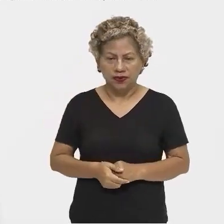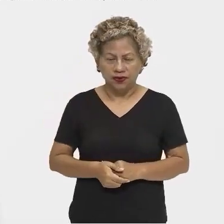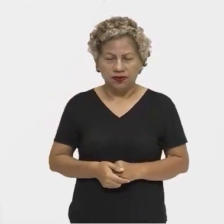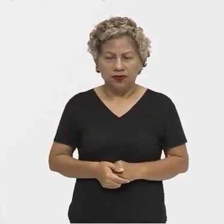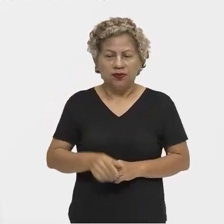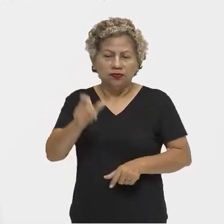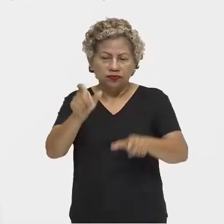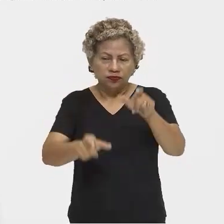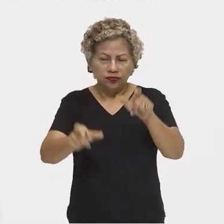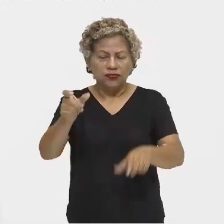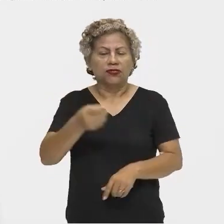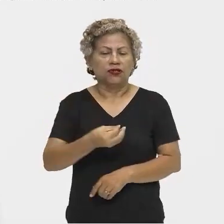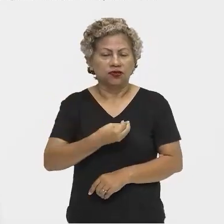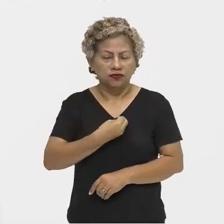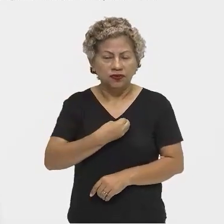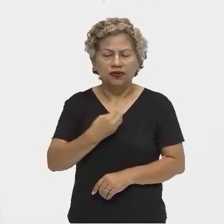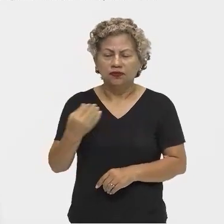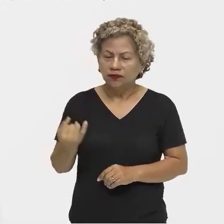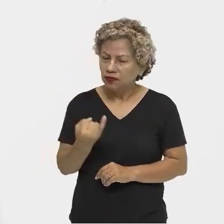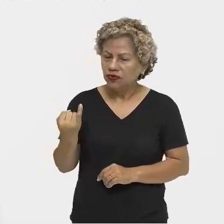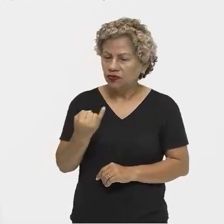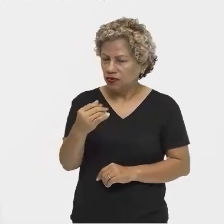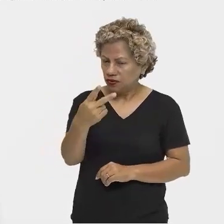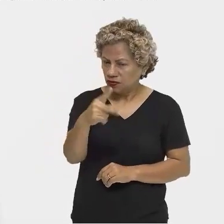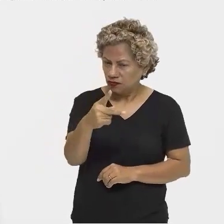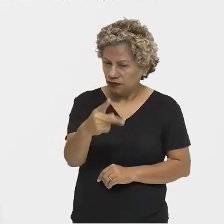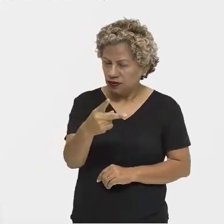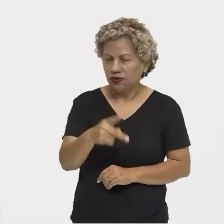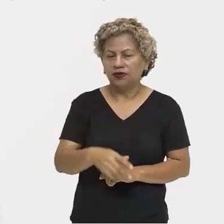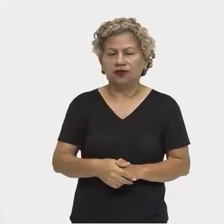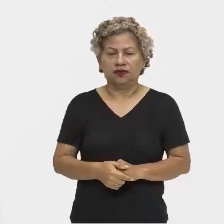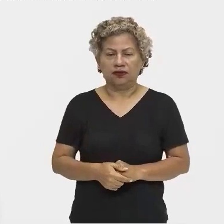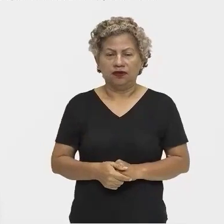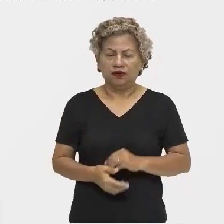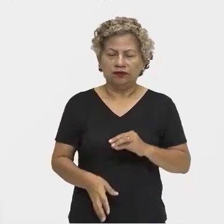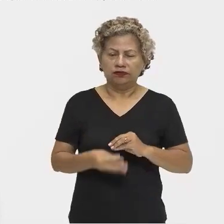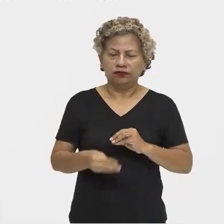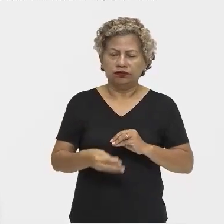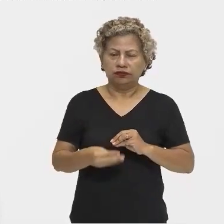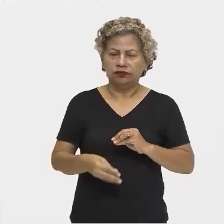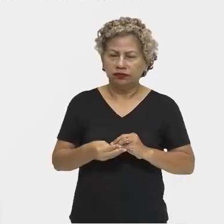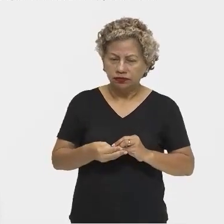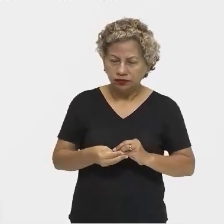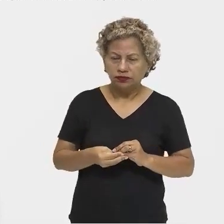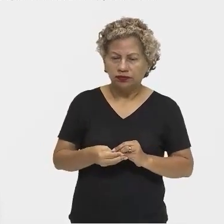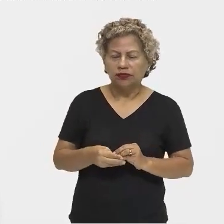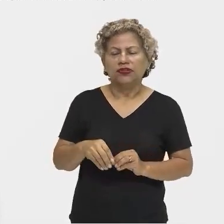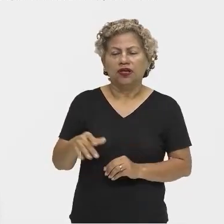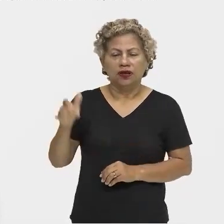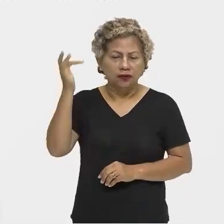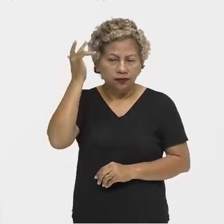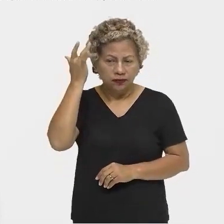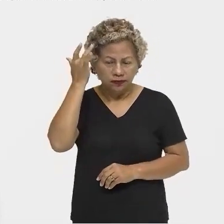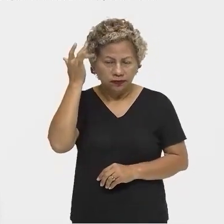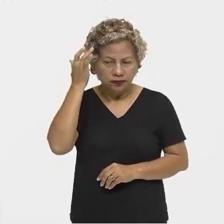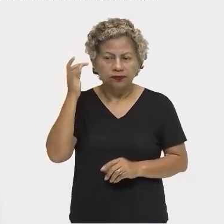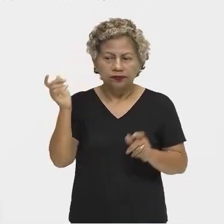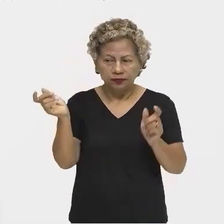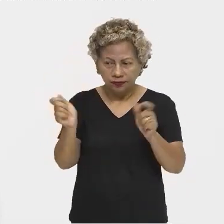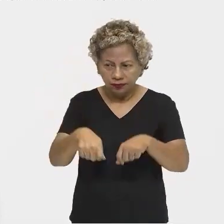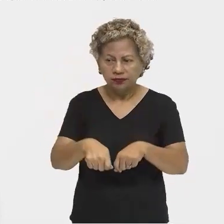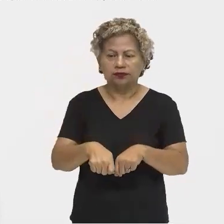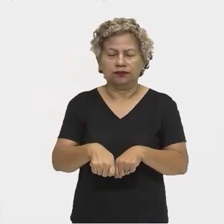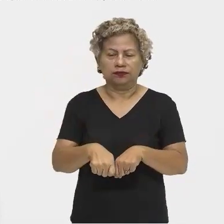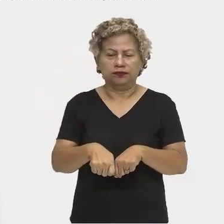protagonismo de sua vida, é de extrema importância acumular o maior capital intelectual possível.